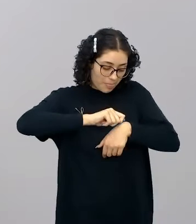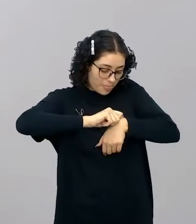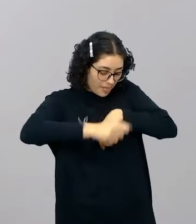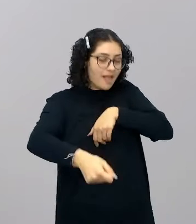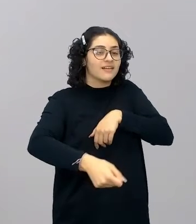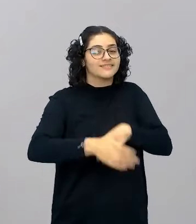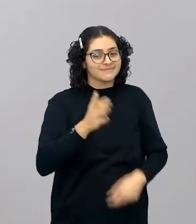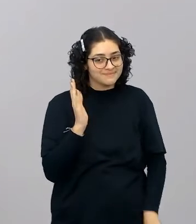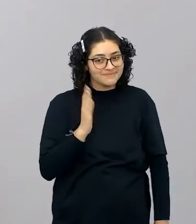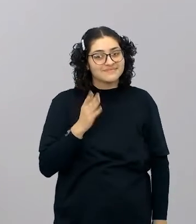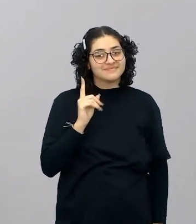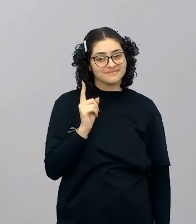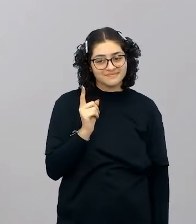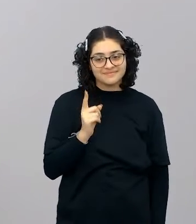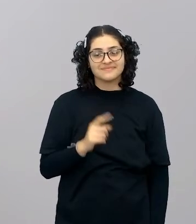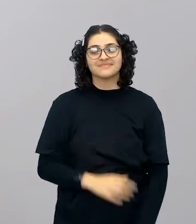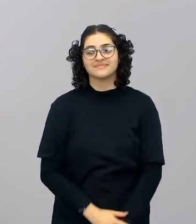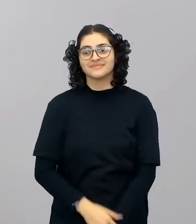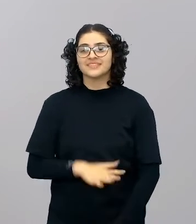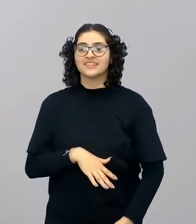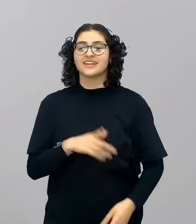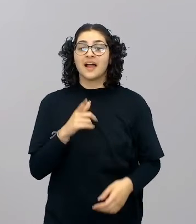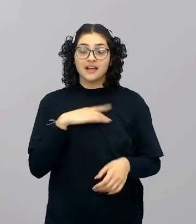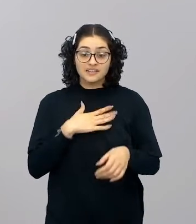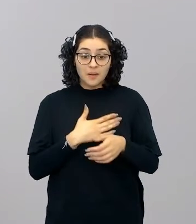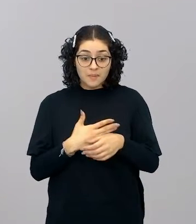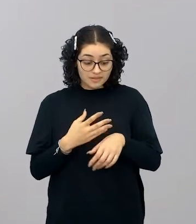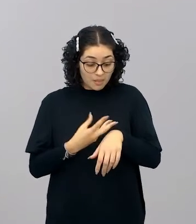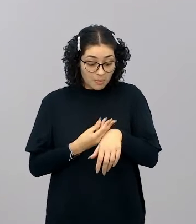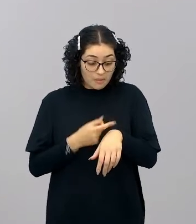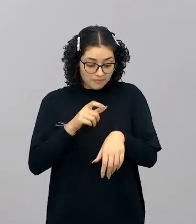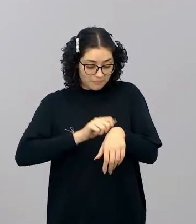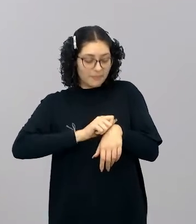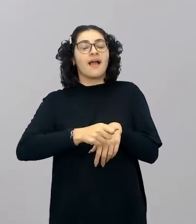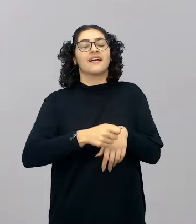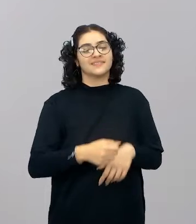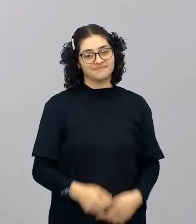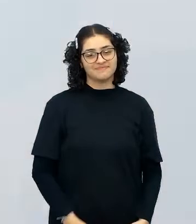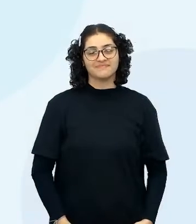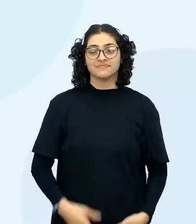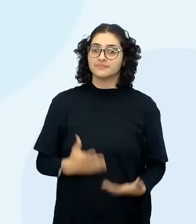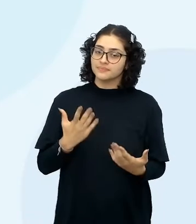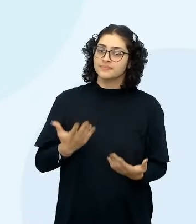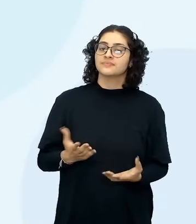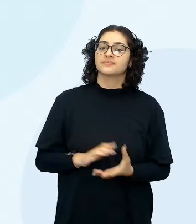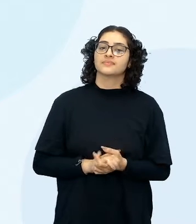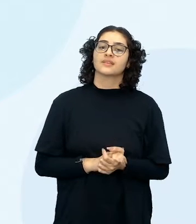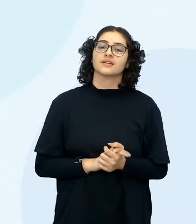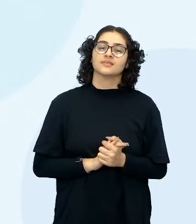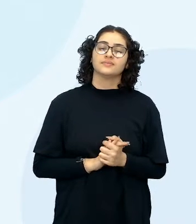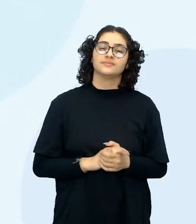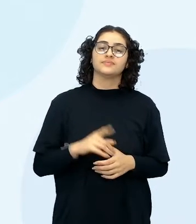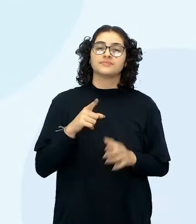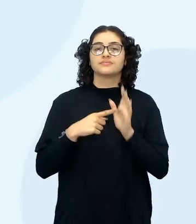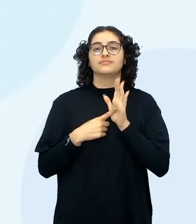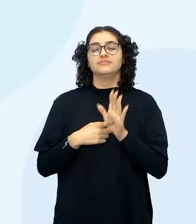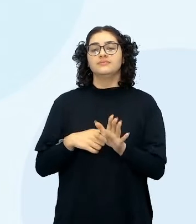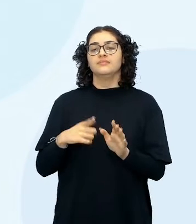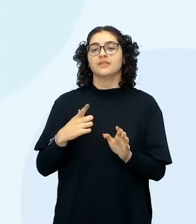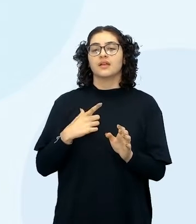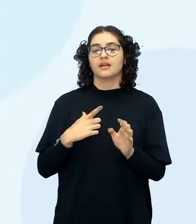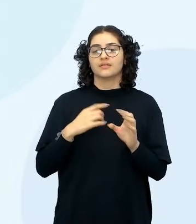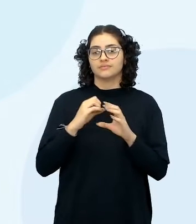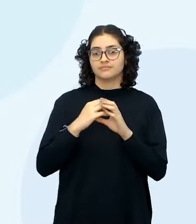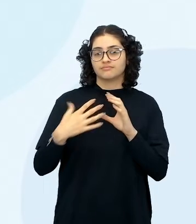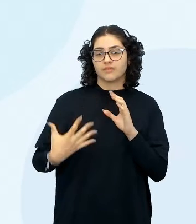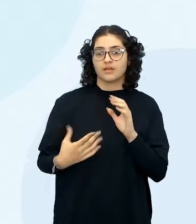quando já estava ali, né, quase pertinho do momento da cicatrização. E aí justamente, né, vai aparecer aí os aspectos